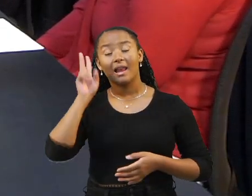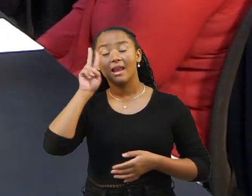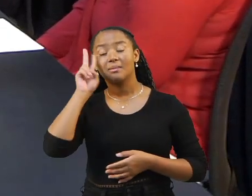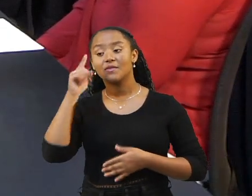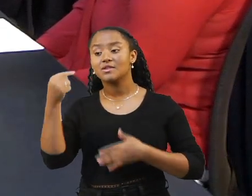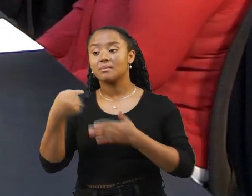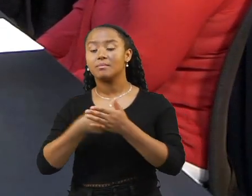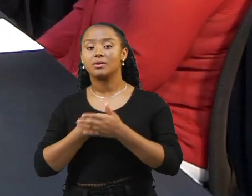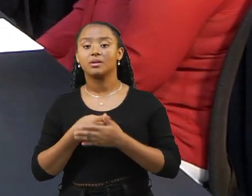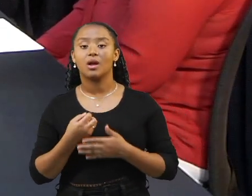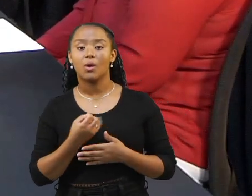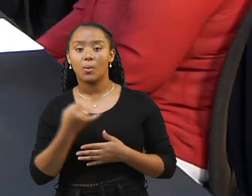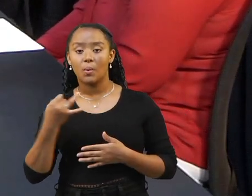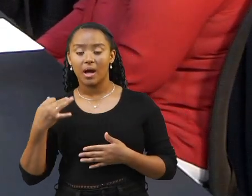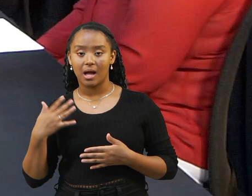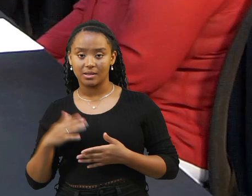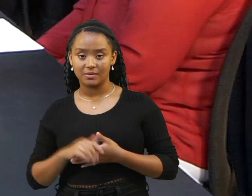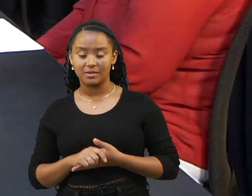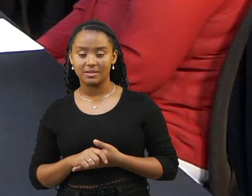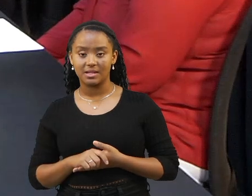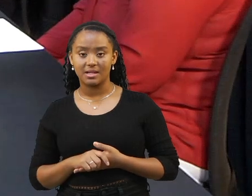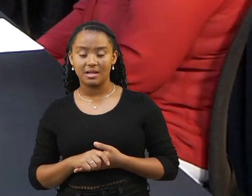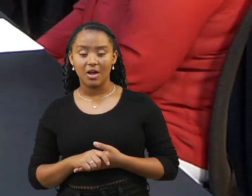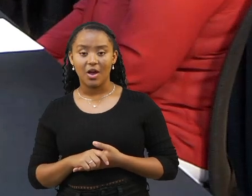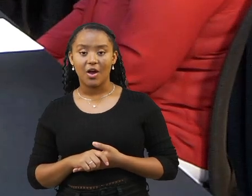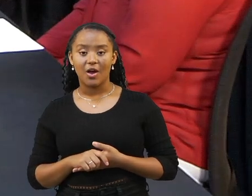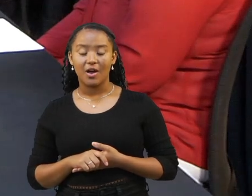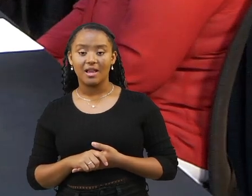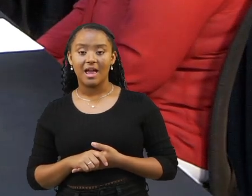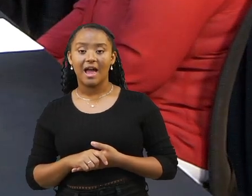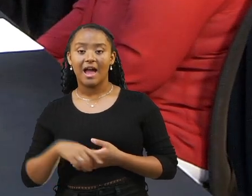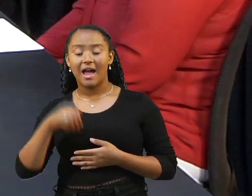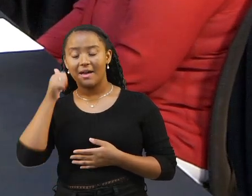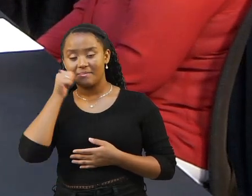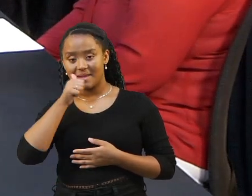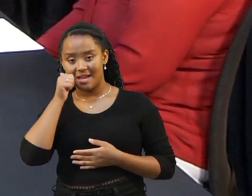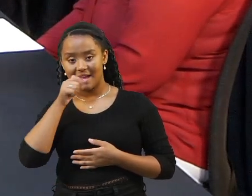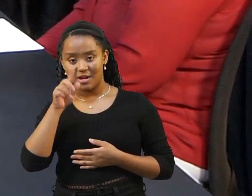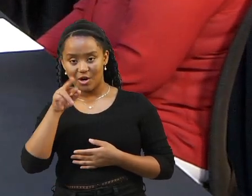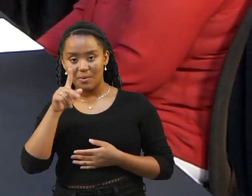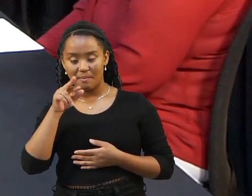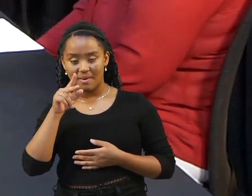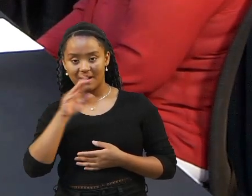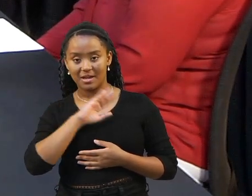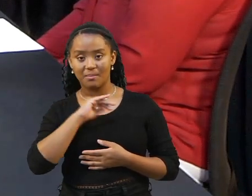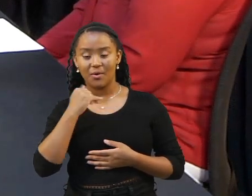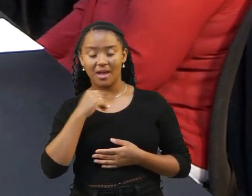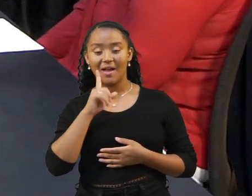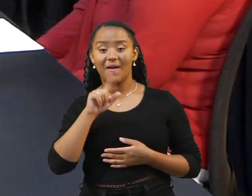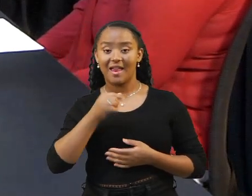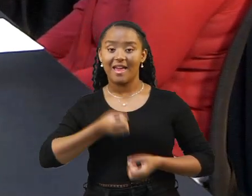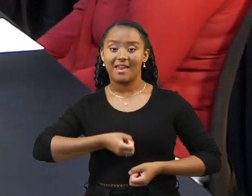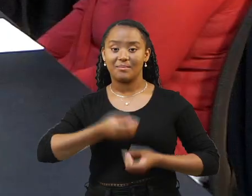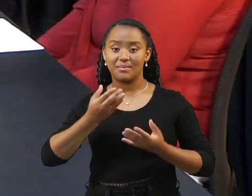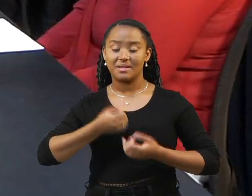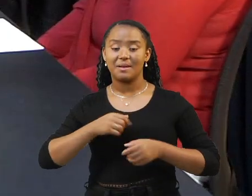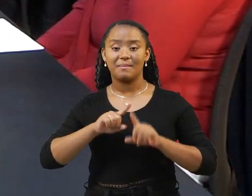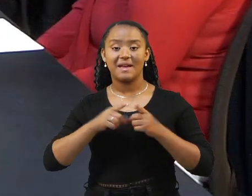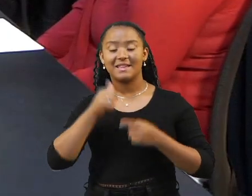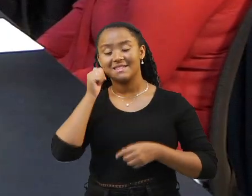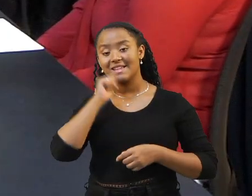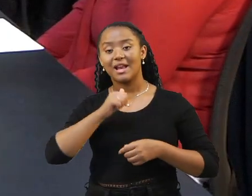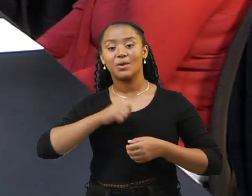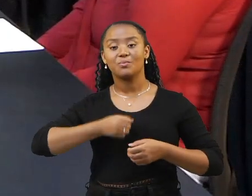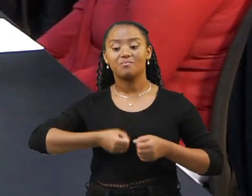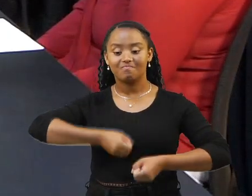Sabe? E aqui, lembra que você me perguntou quantos nós somos, né? Sim. A que faleceu era poetisa.